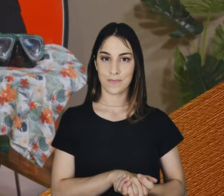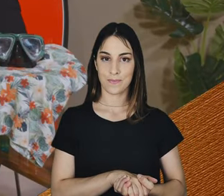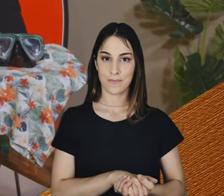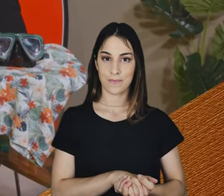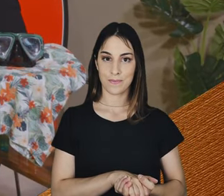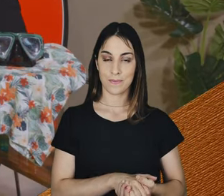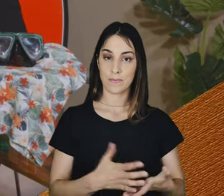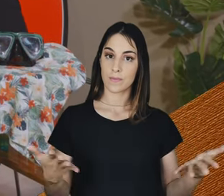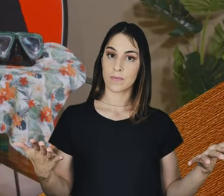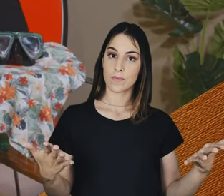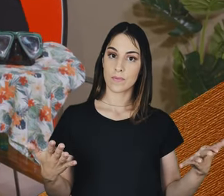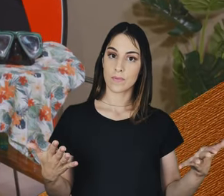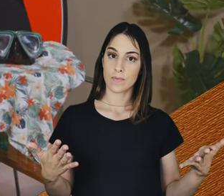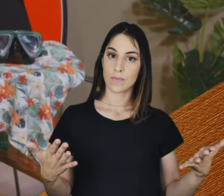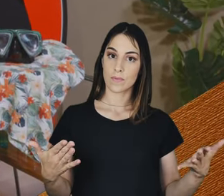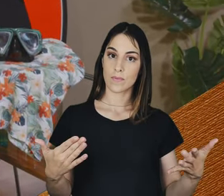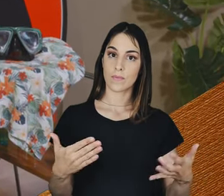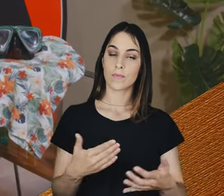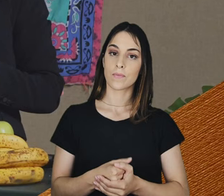Oi?